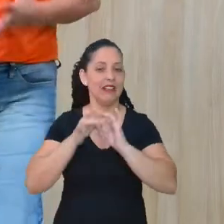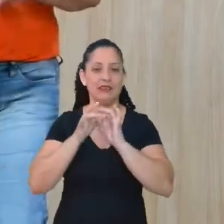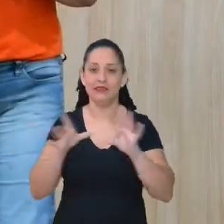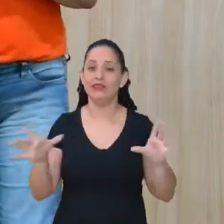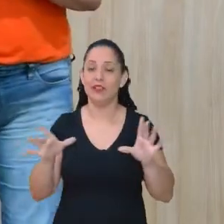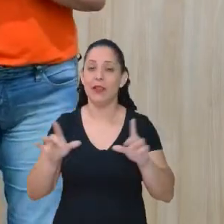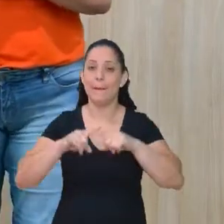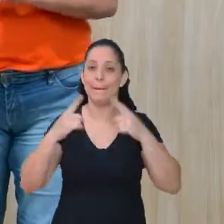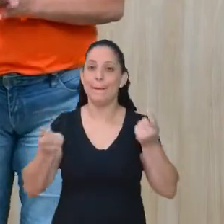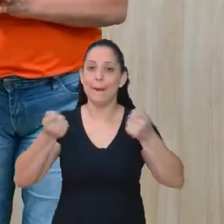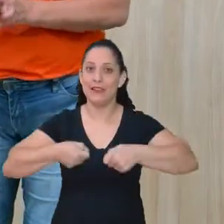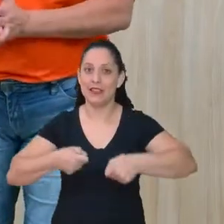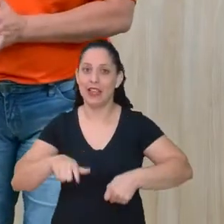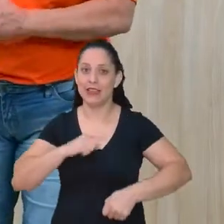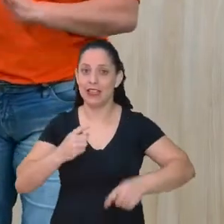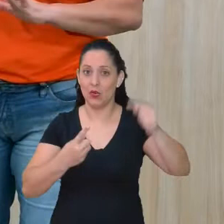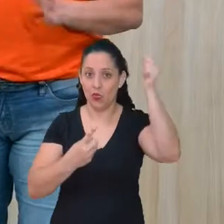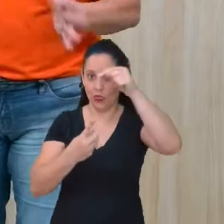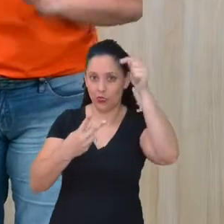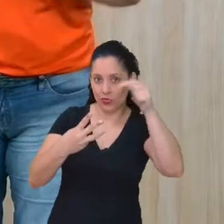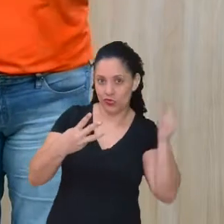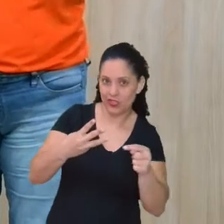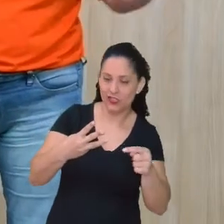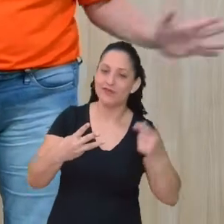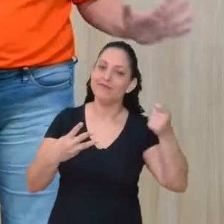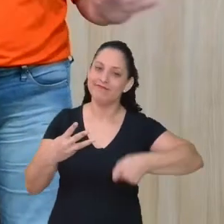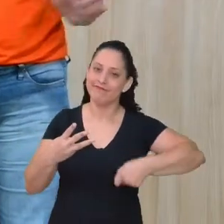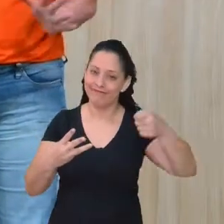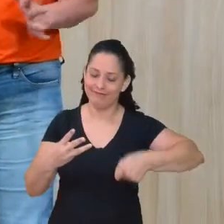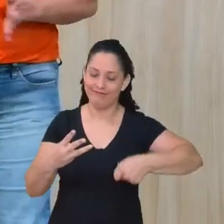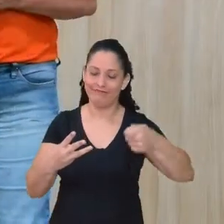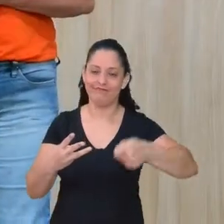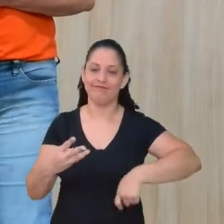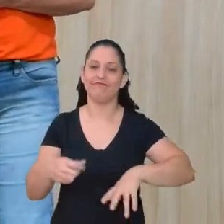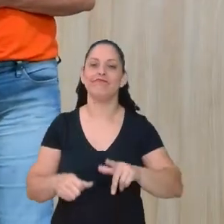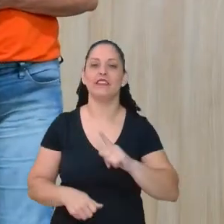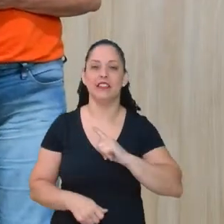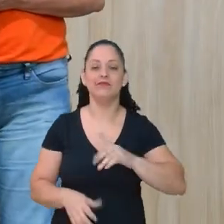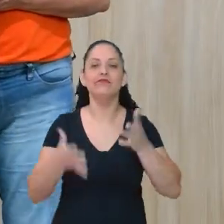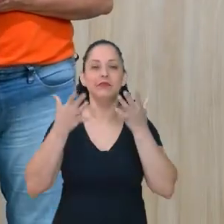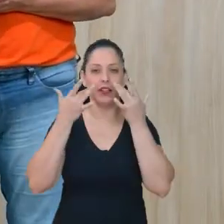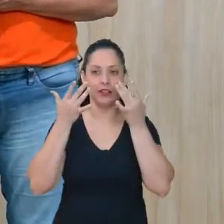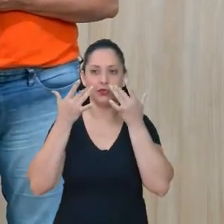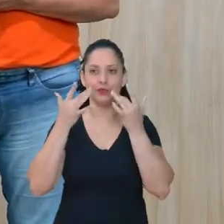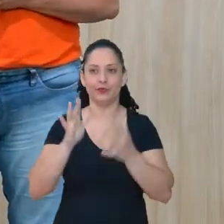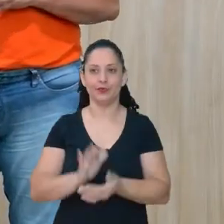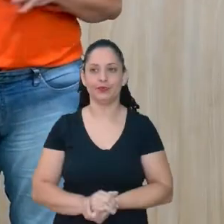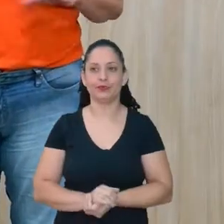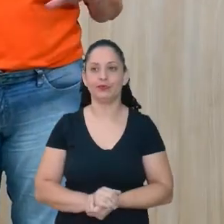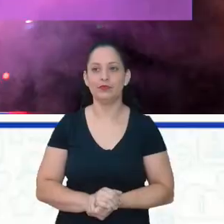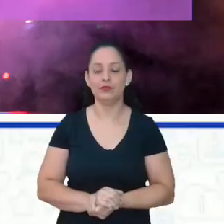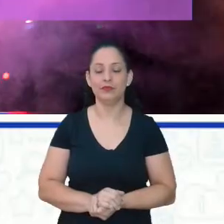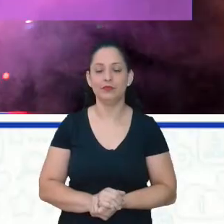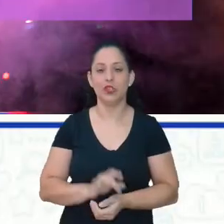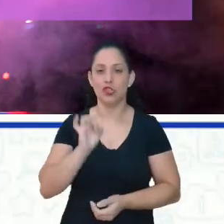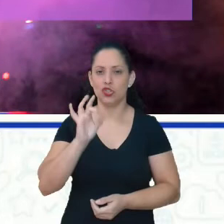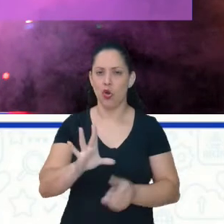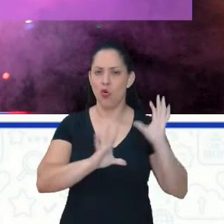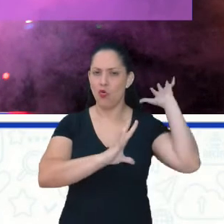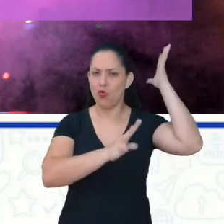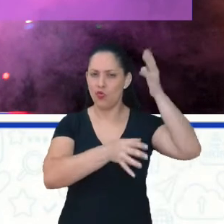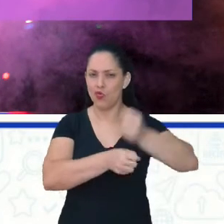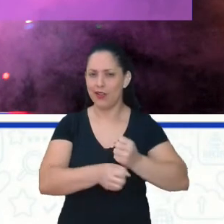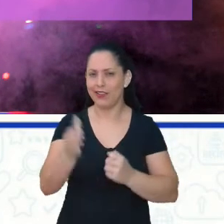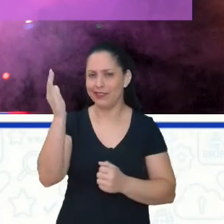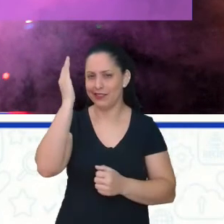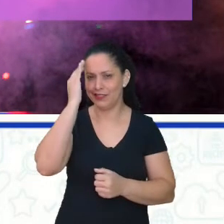pós-contemporâneo, sem esses 3 elementos não existe nenhuma forma de teatro. Então, só para a gente entender. Aí a gente vai